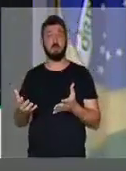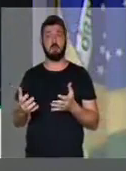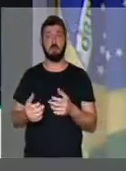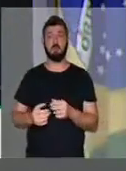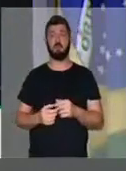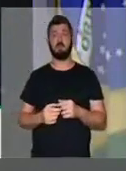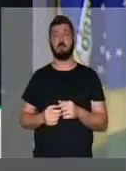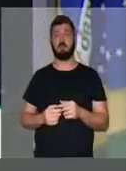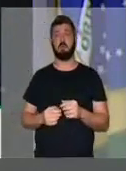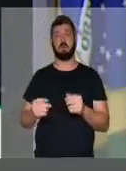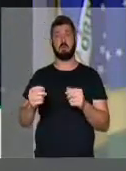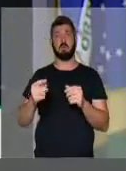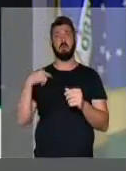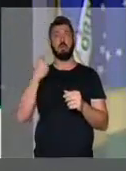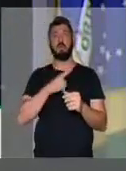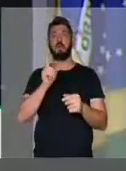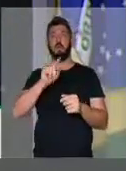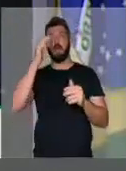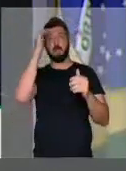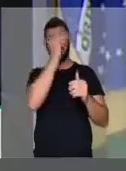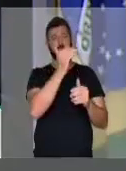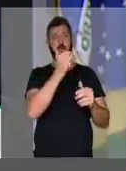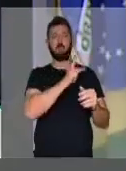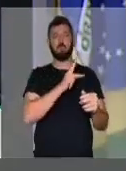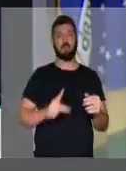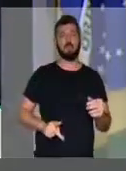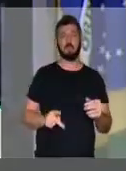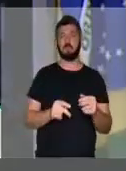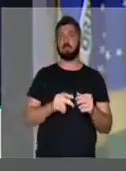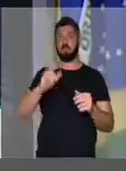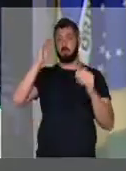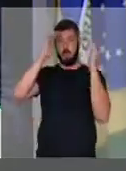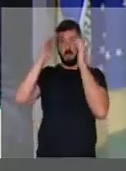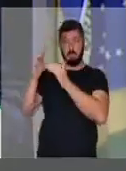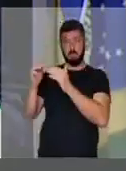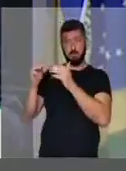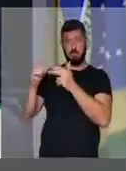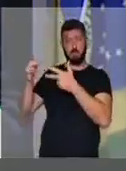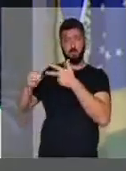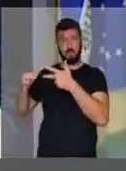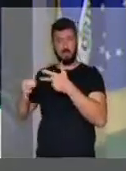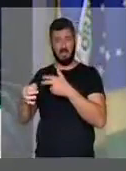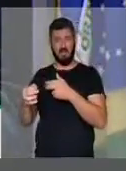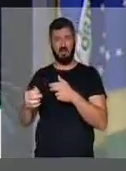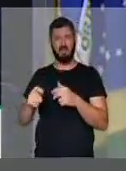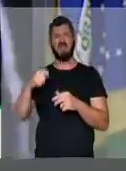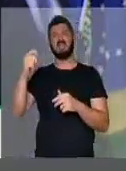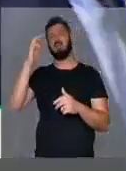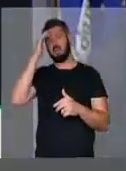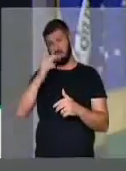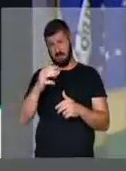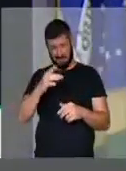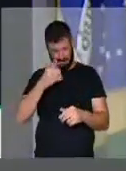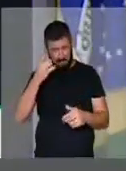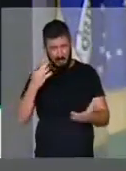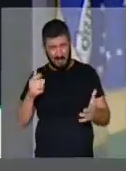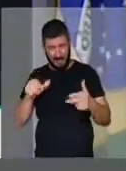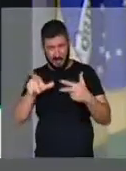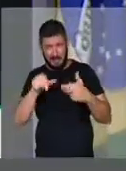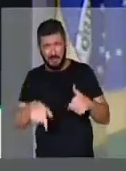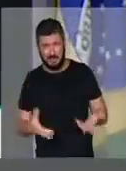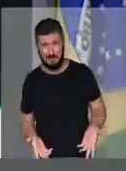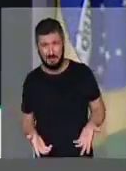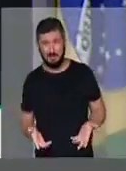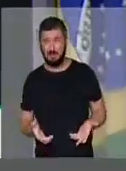República. Não respeitamos o judiciário. Quem vai respeitar aqueles países legislativos? Eu fico muito preocupado. Eu acho